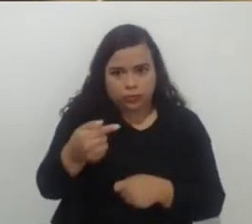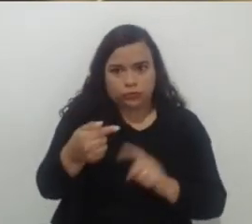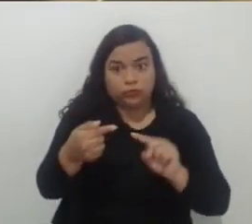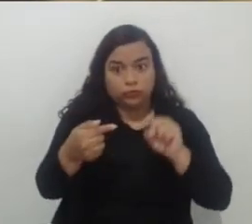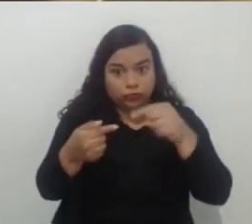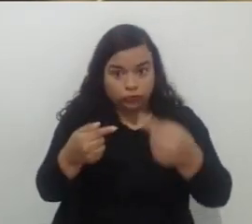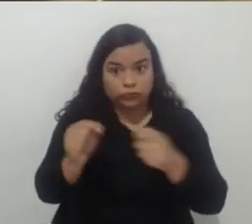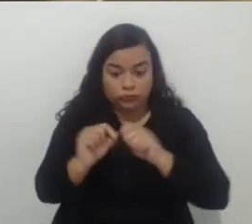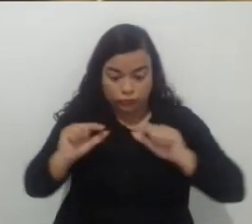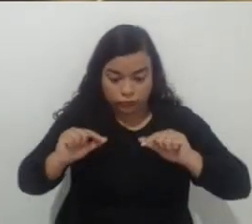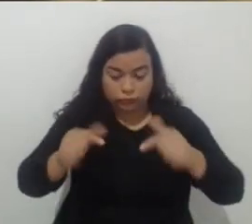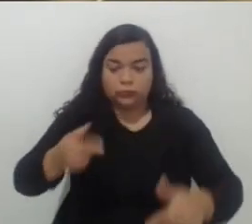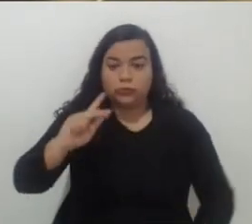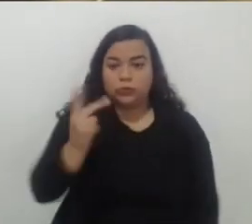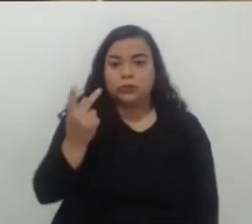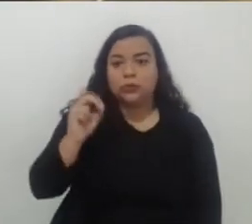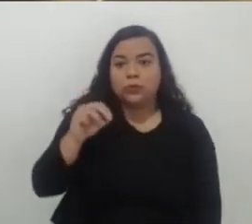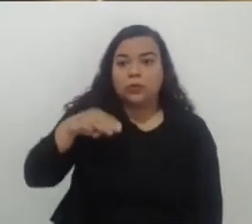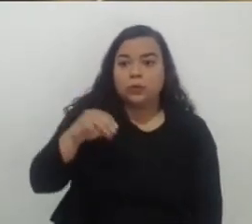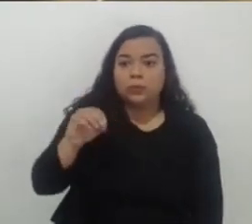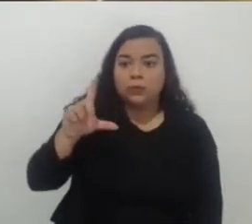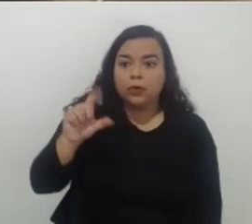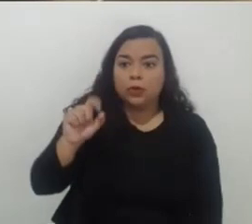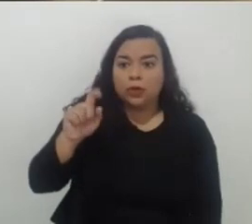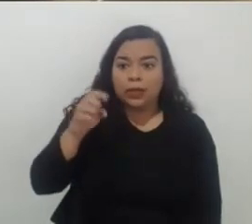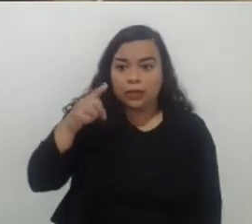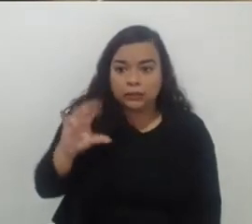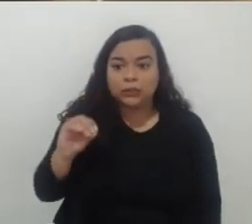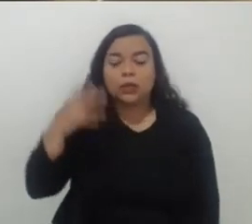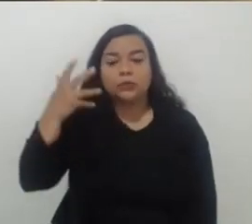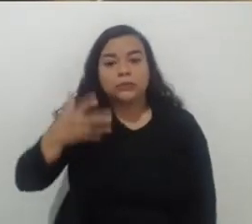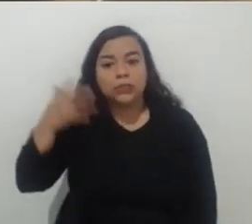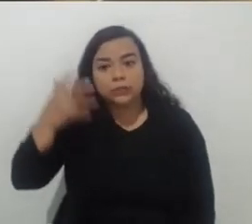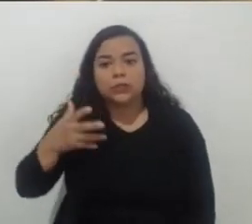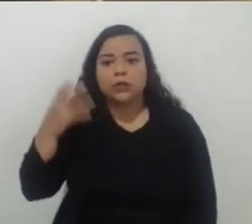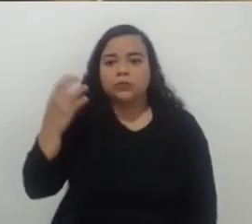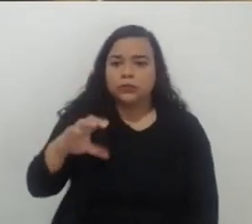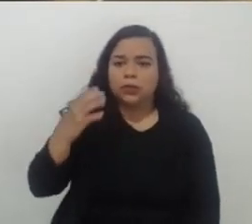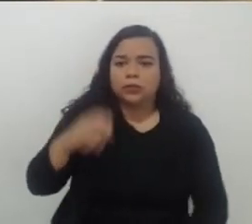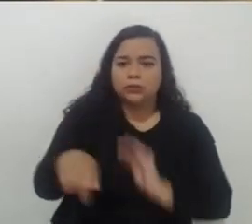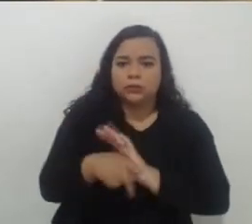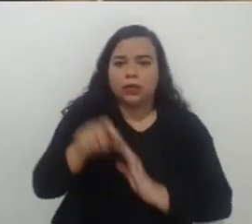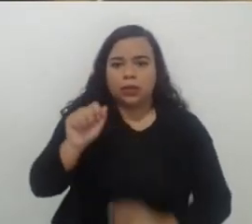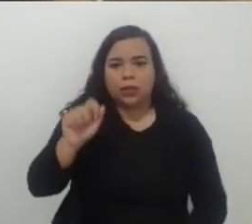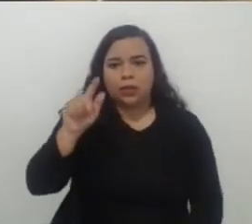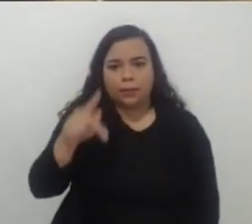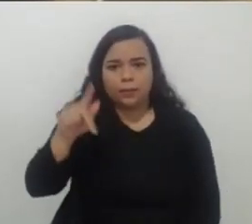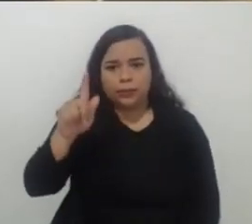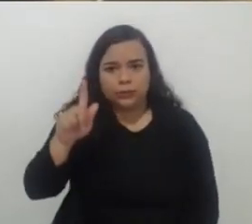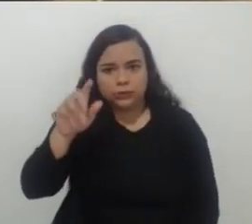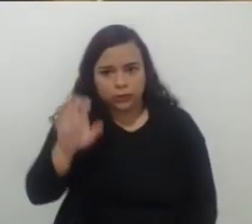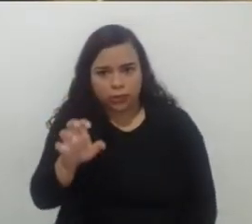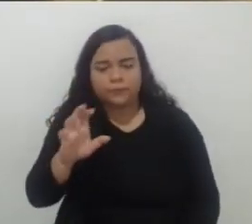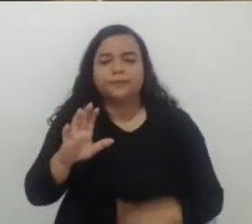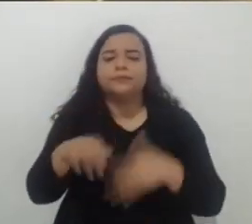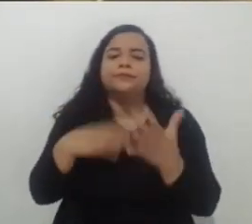homologação das sessões e ciência da PGE, após acordo entre Estado e Sindiferne e